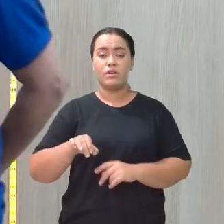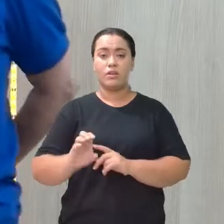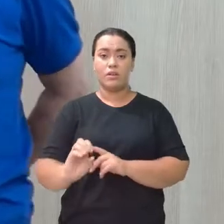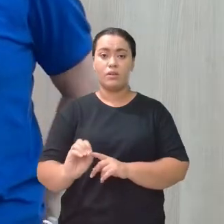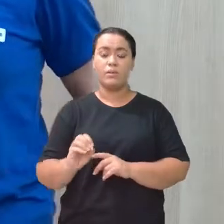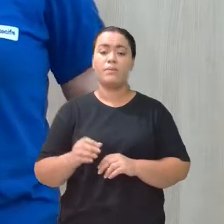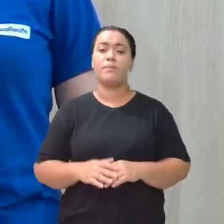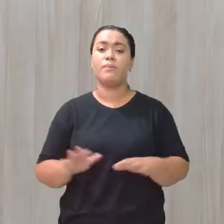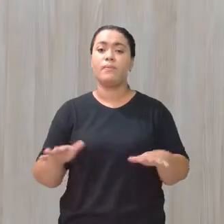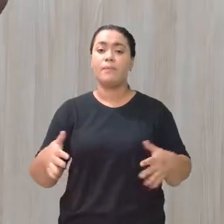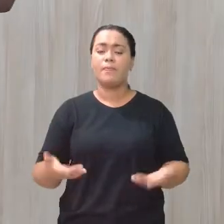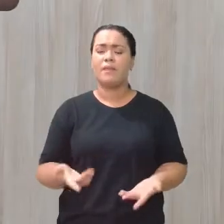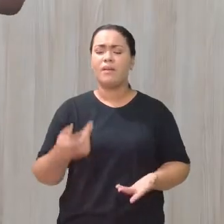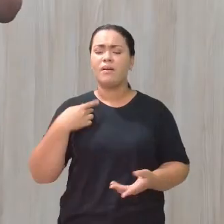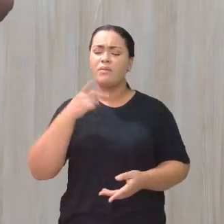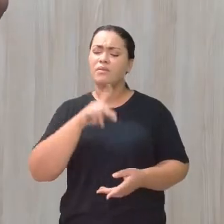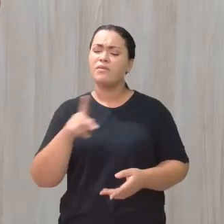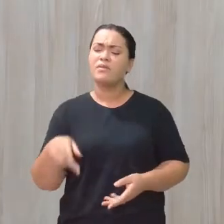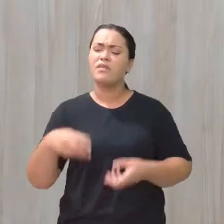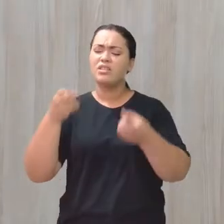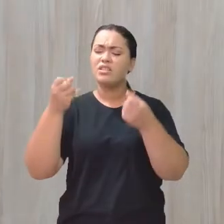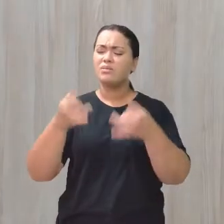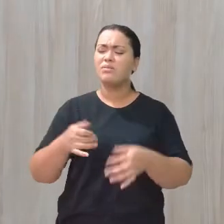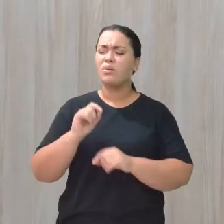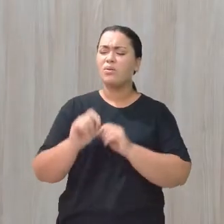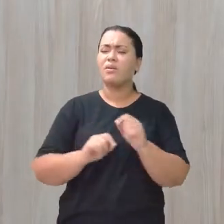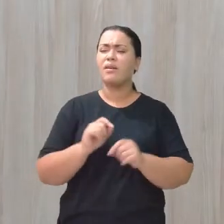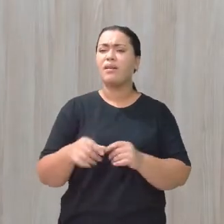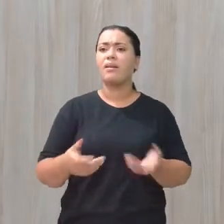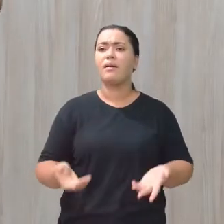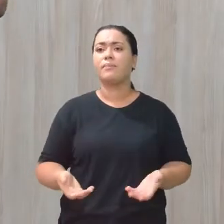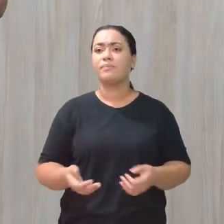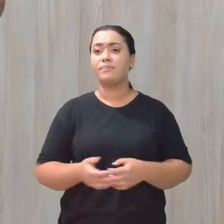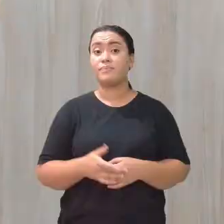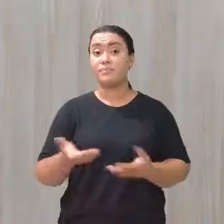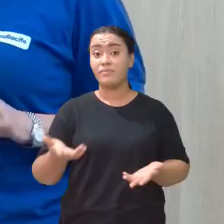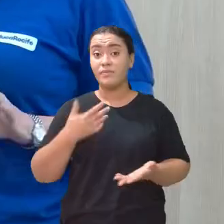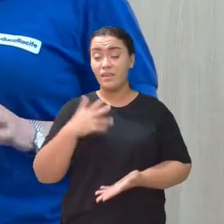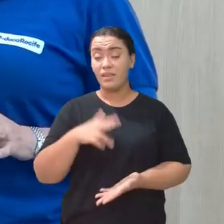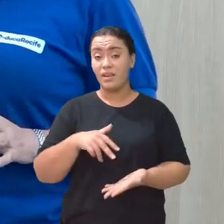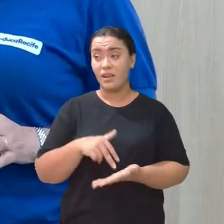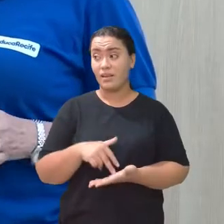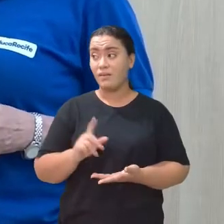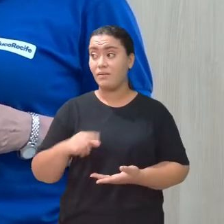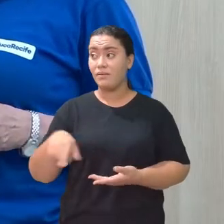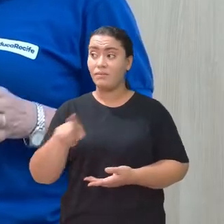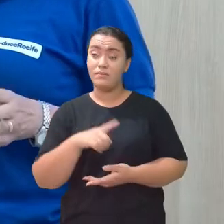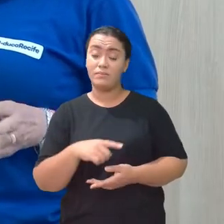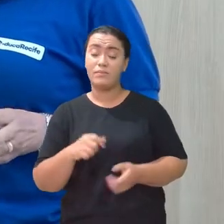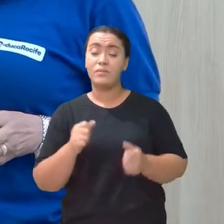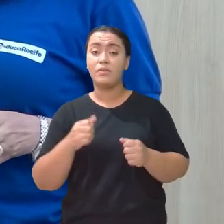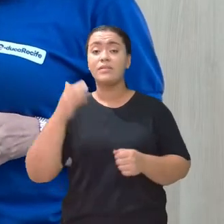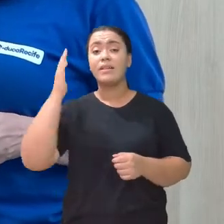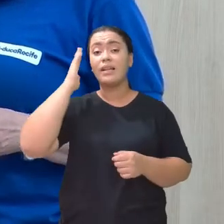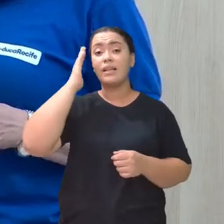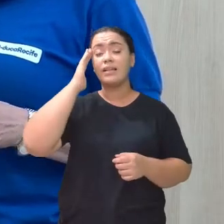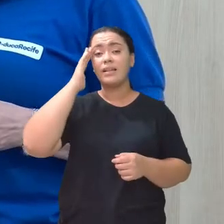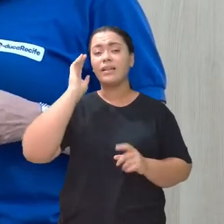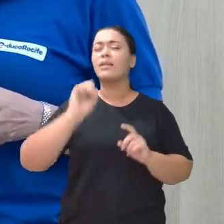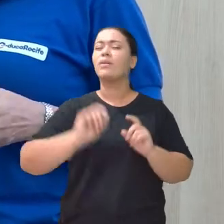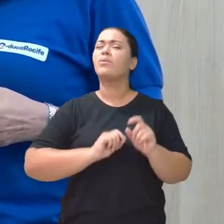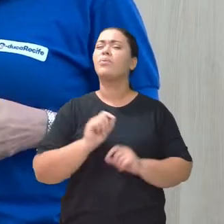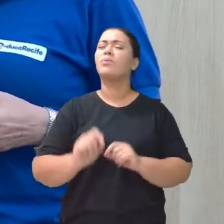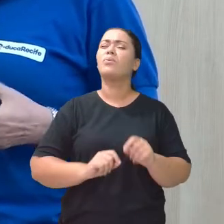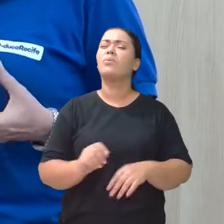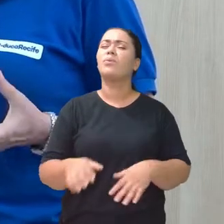Cláudia, explica aí para a gente o que é que ele quer nos dizer. Bem, gente, eu vou ficar em pé um pouquinho para que vocês possam entender direitinho, né, o